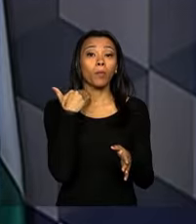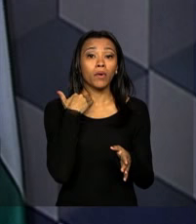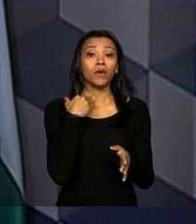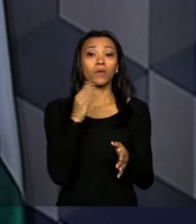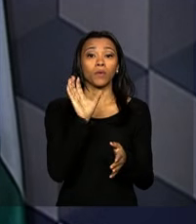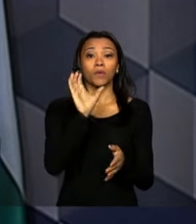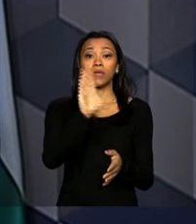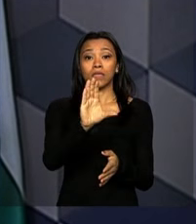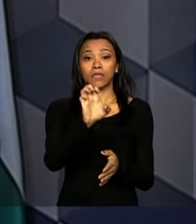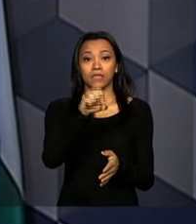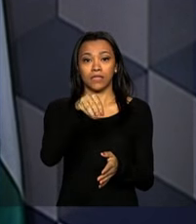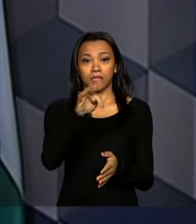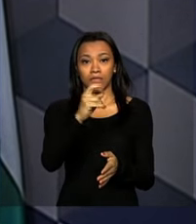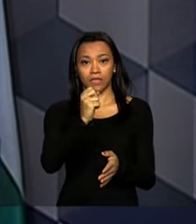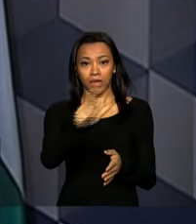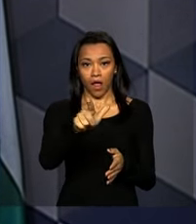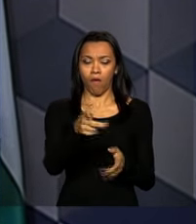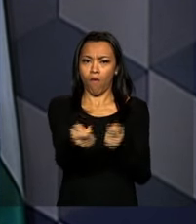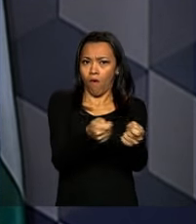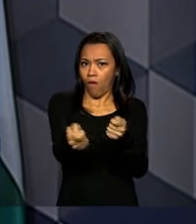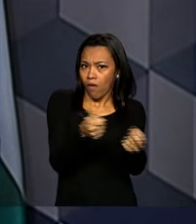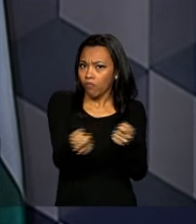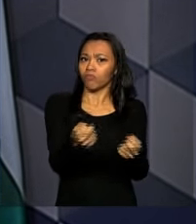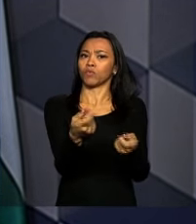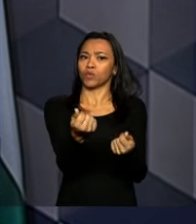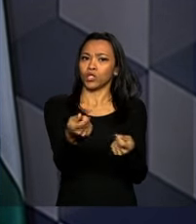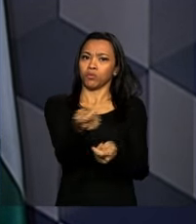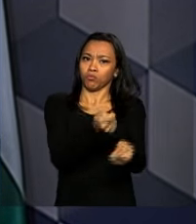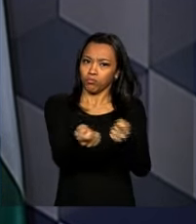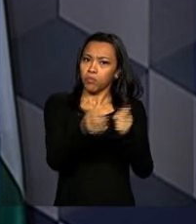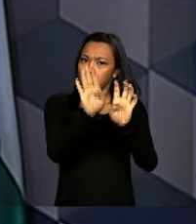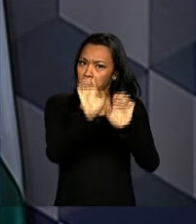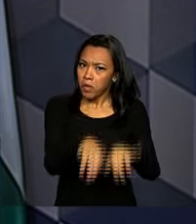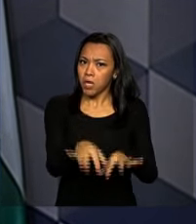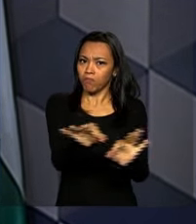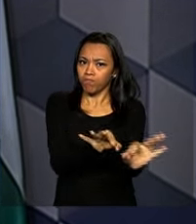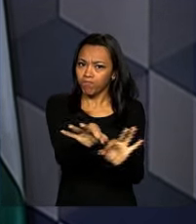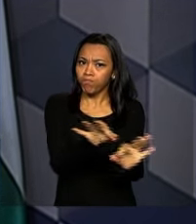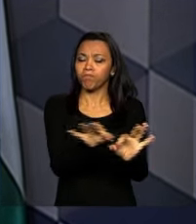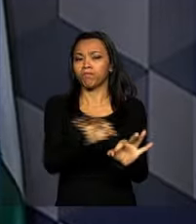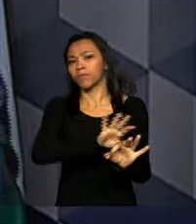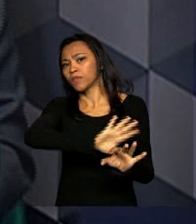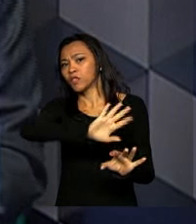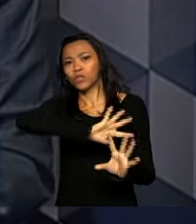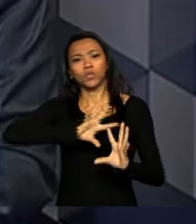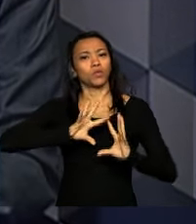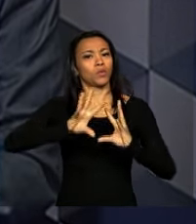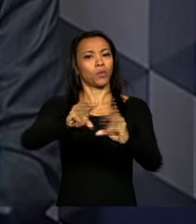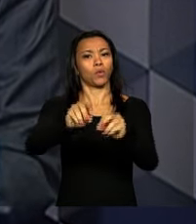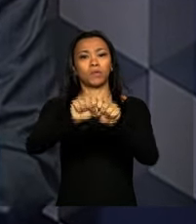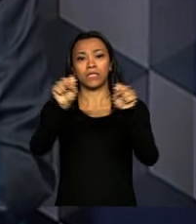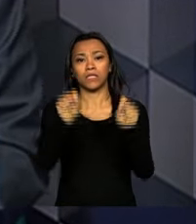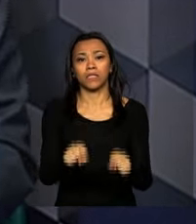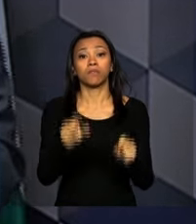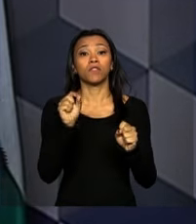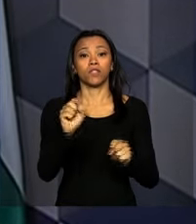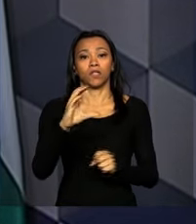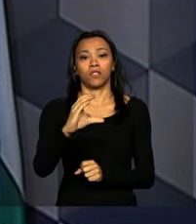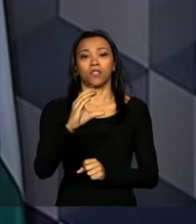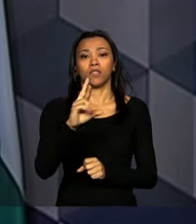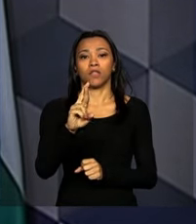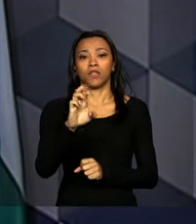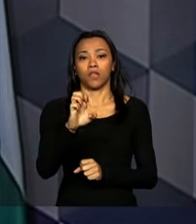regulação muito importante e muito bem feita de todo o sistema de crédito rural. A empresa